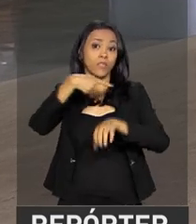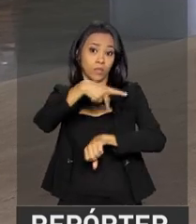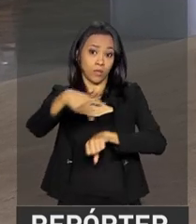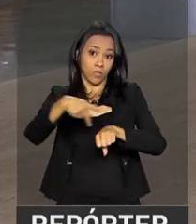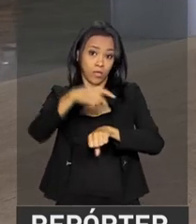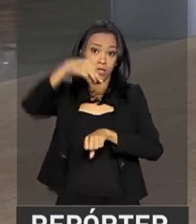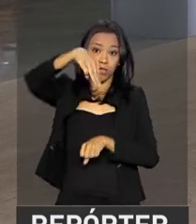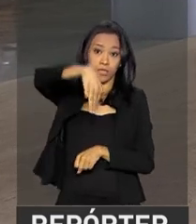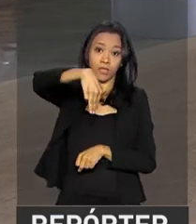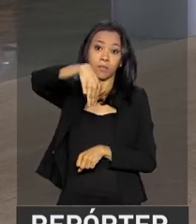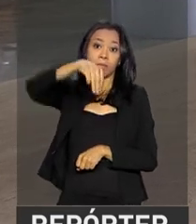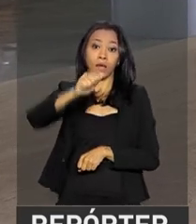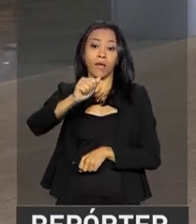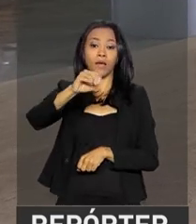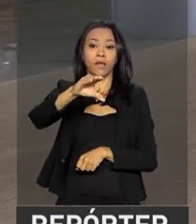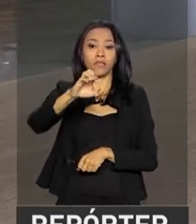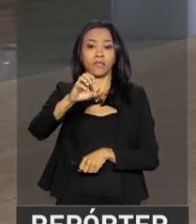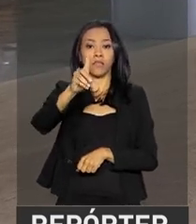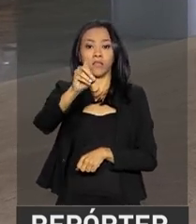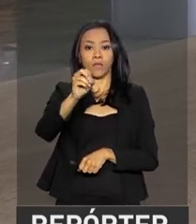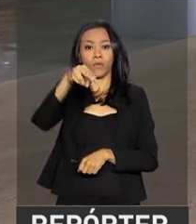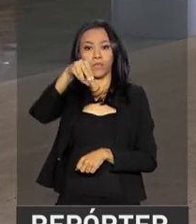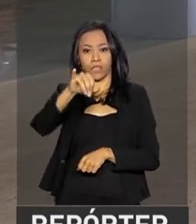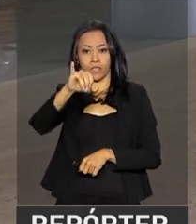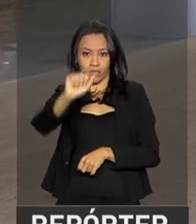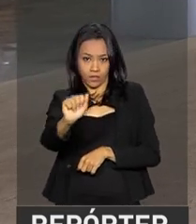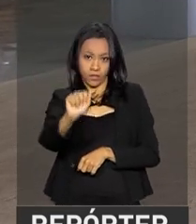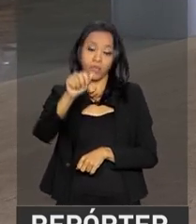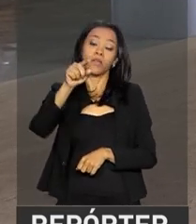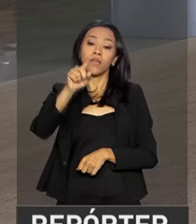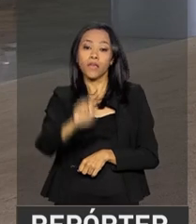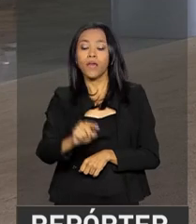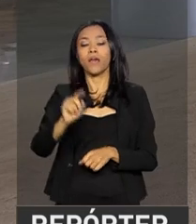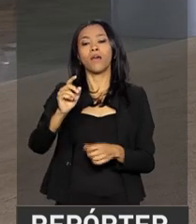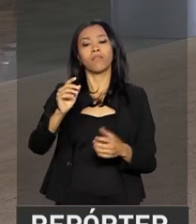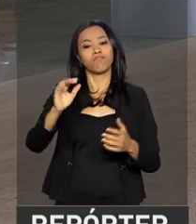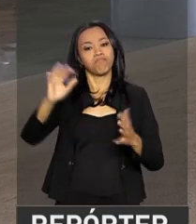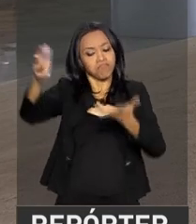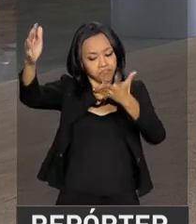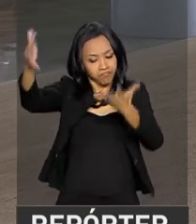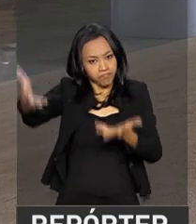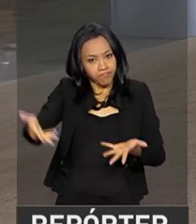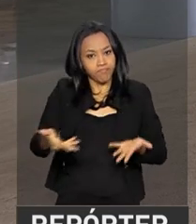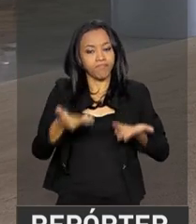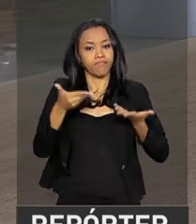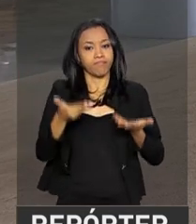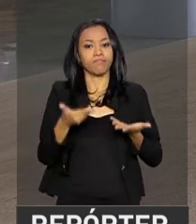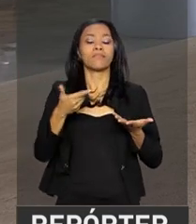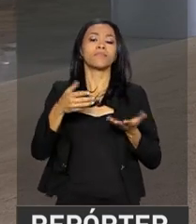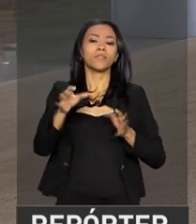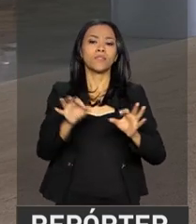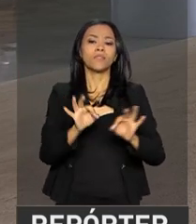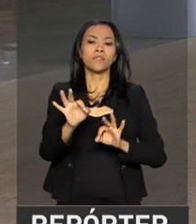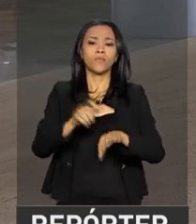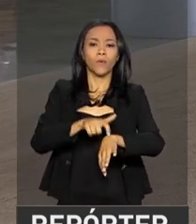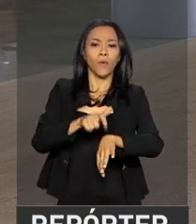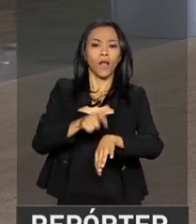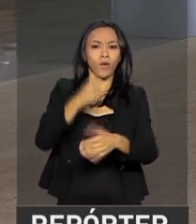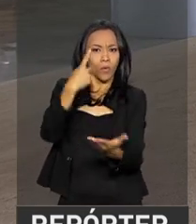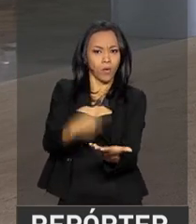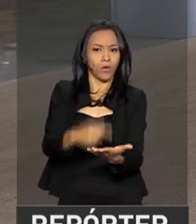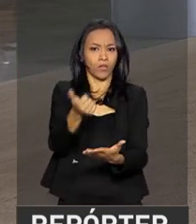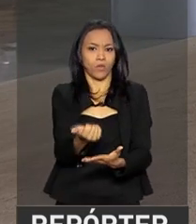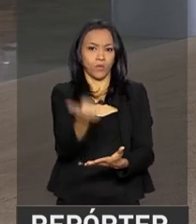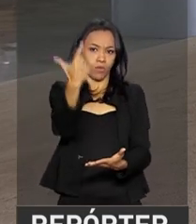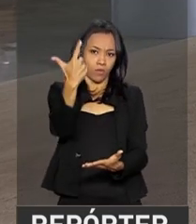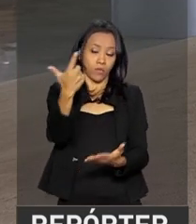9 aqui no palácio do planalto em uma cerimônia oficial de recepção prevista então pra mim o dia o presidente